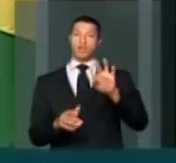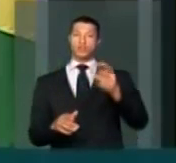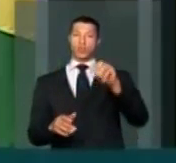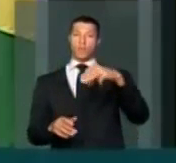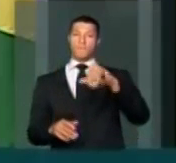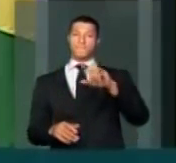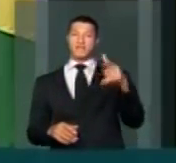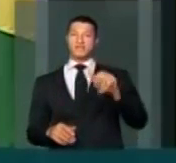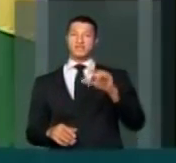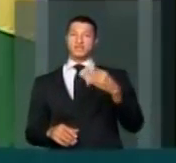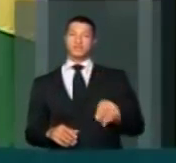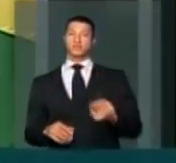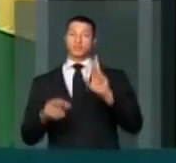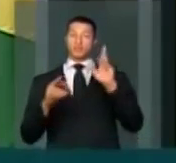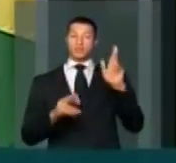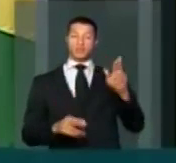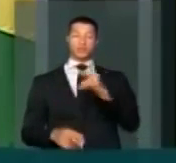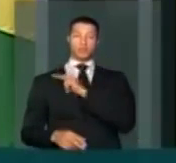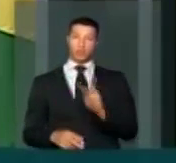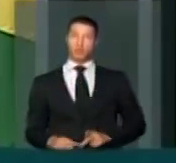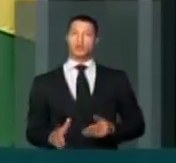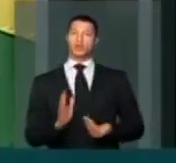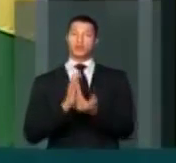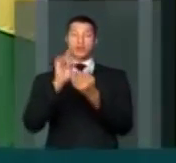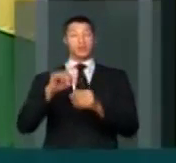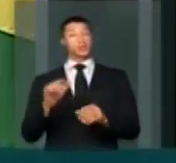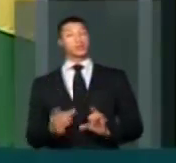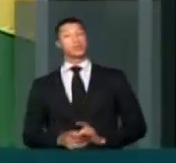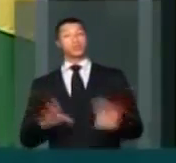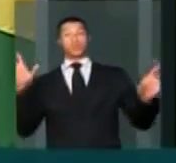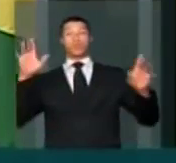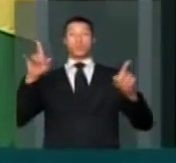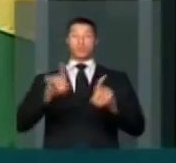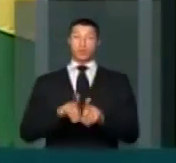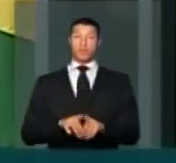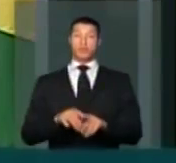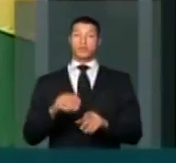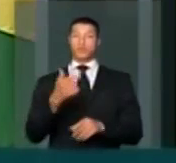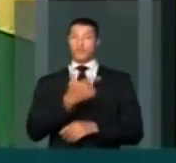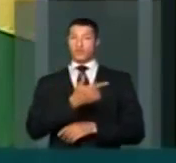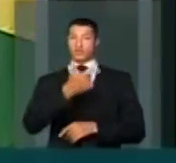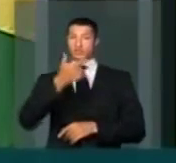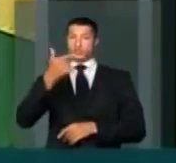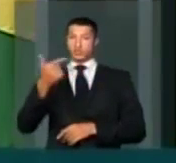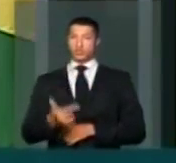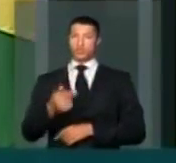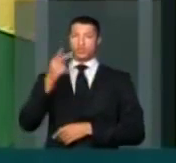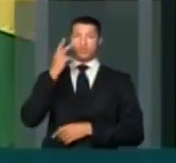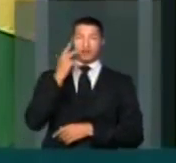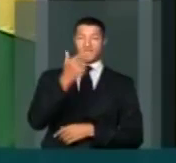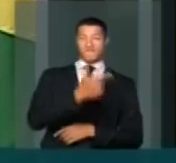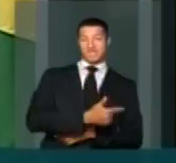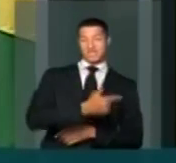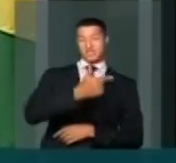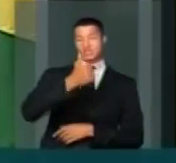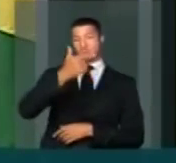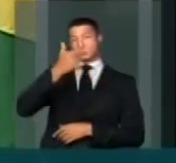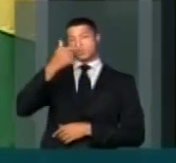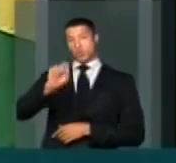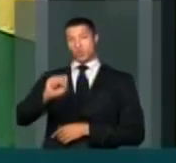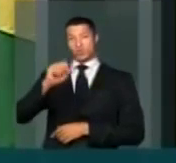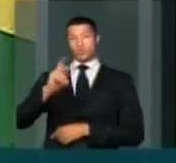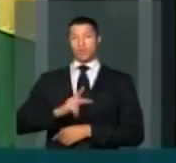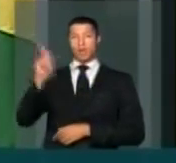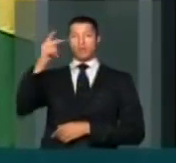da representação partidária nesta casa, que salta dos atuais 22 para 28 partidos